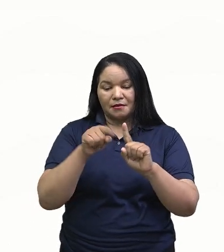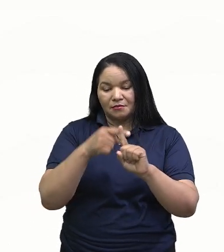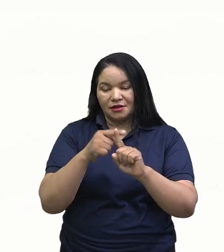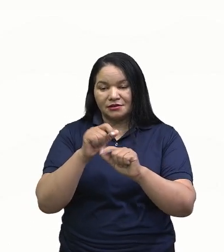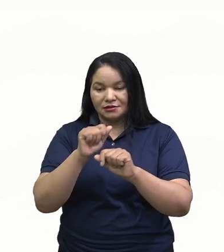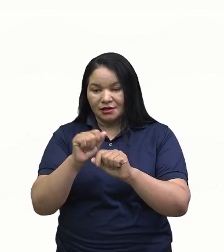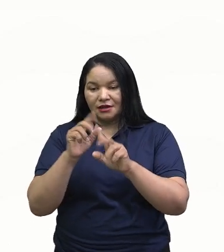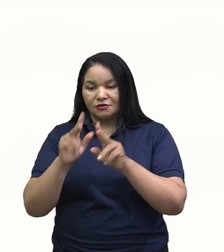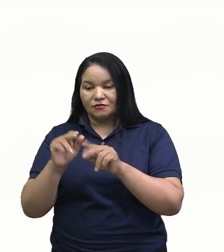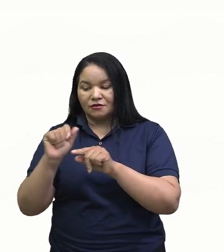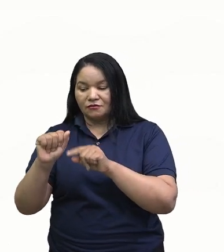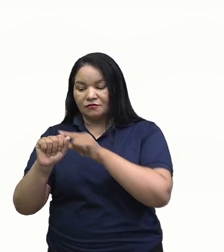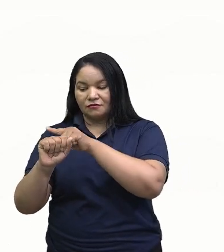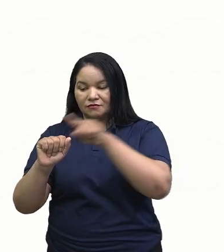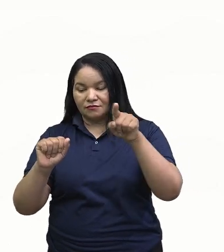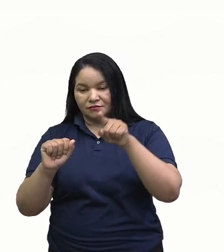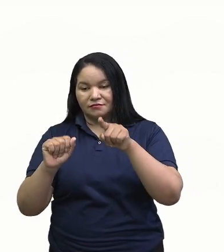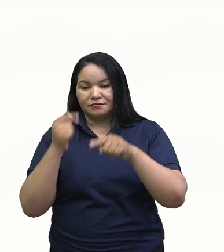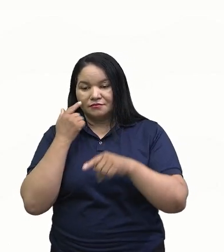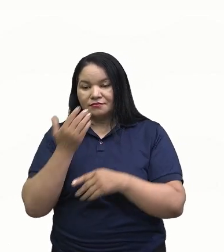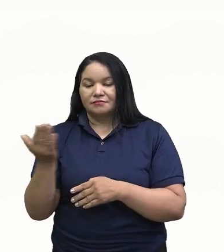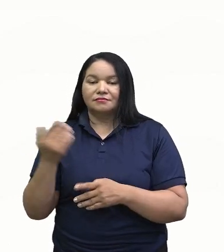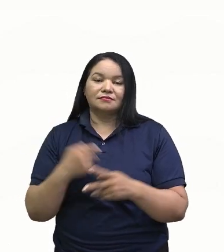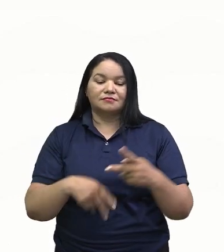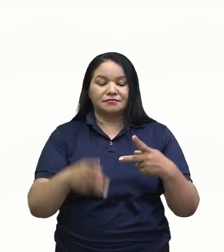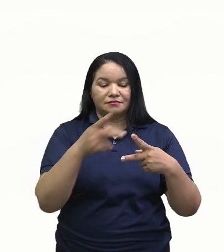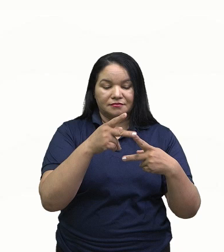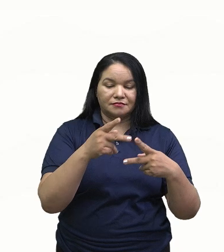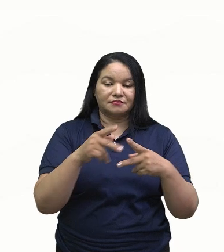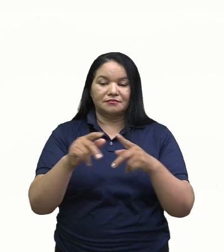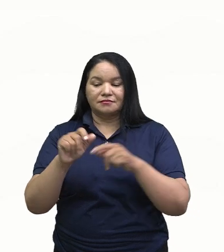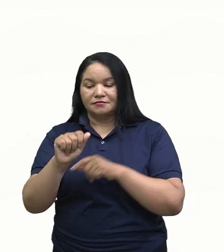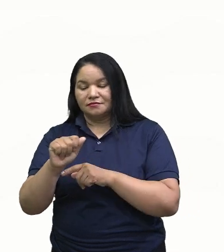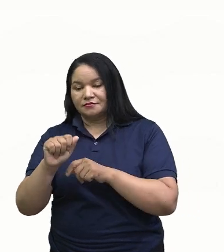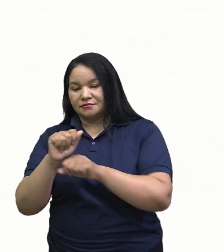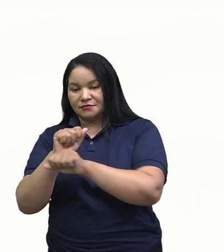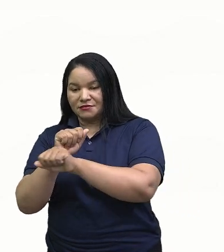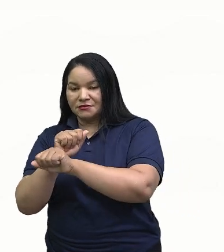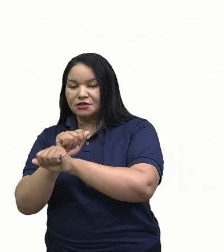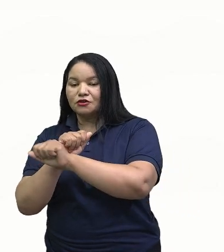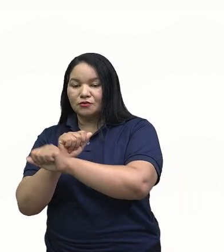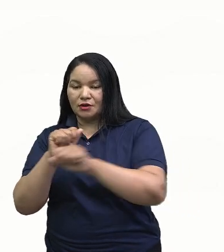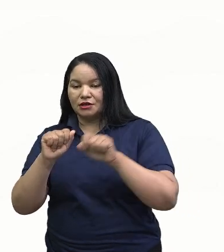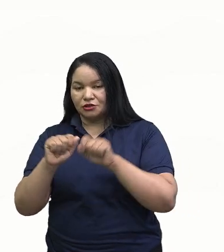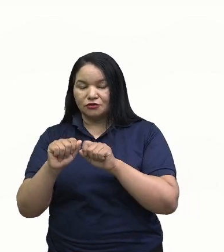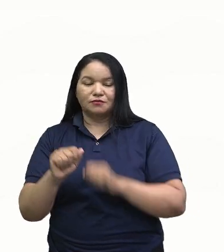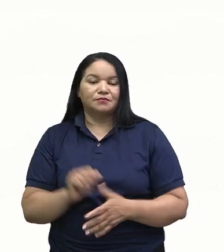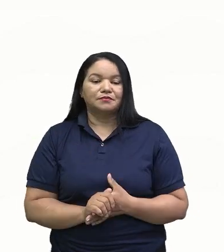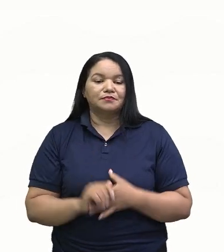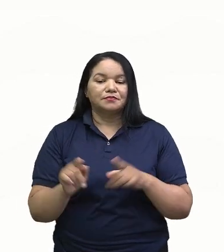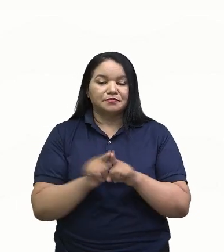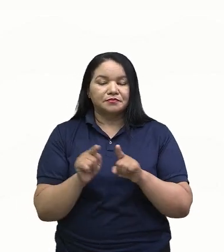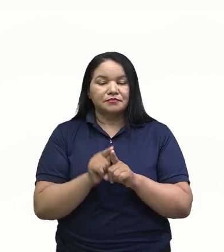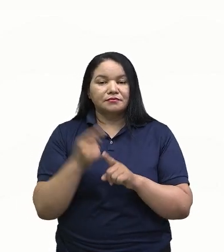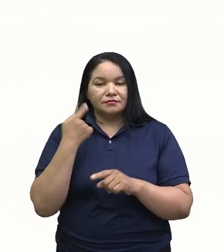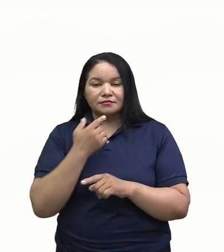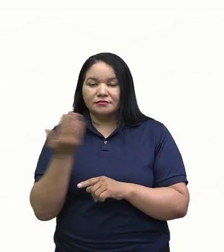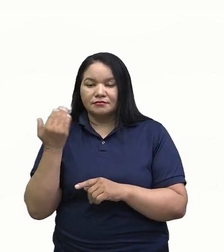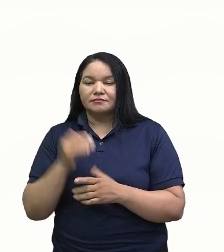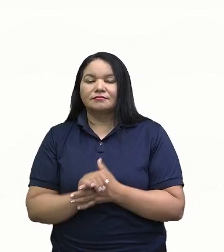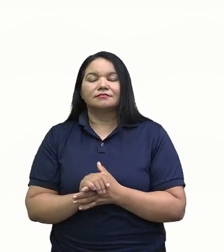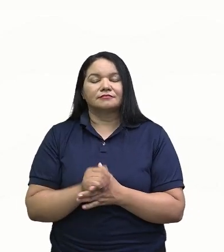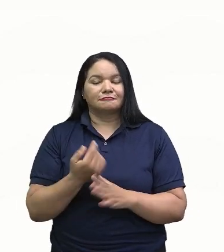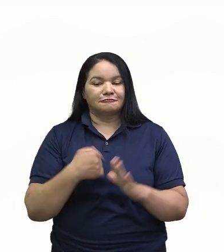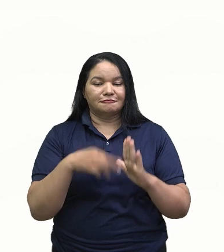é a preposição e o outro que é um A artigo, certo? Então, esse é o princípio geral